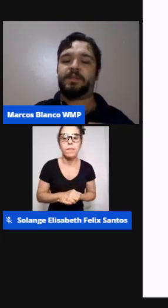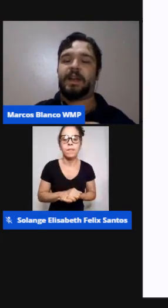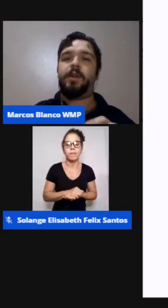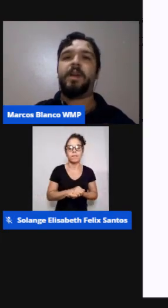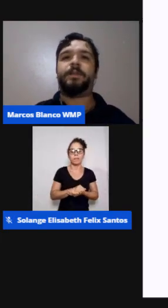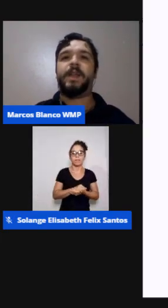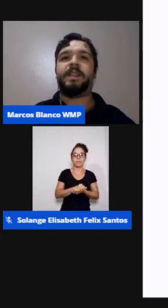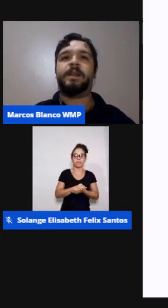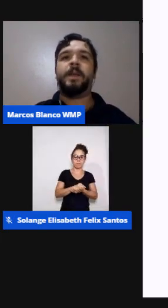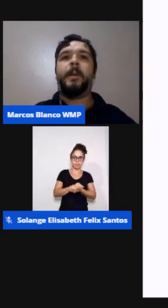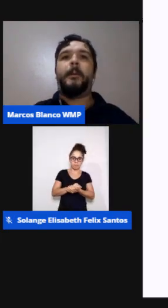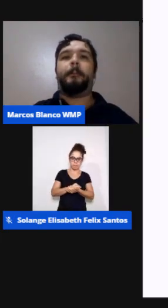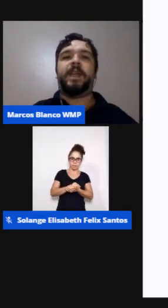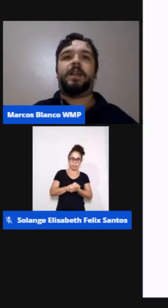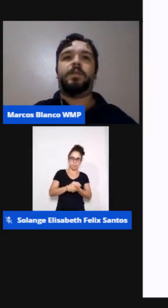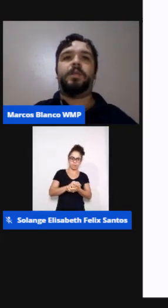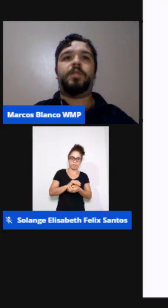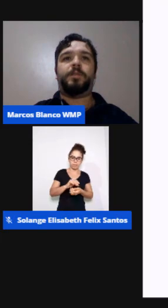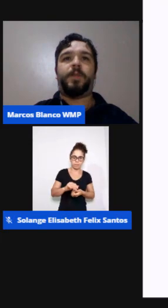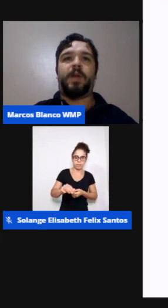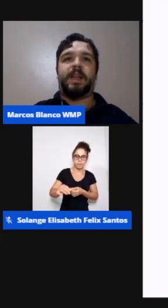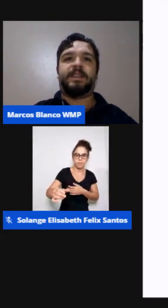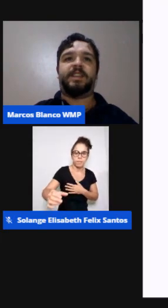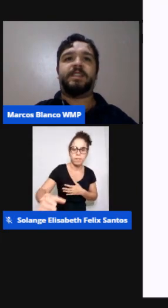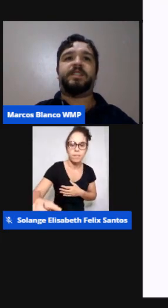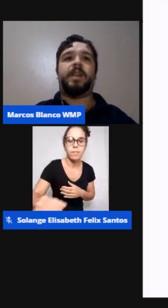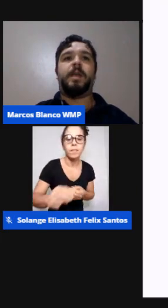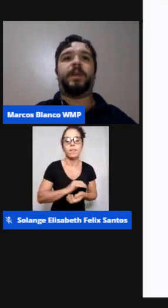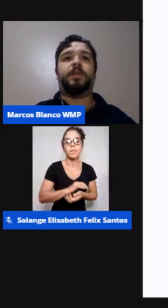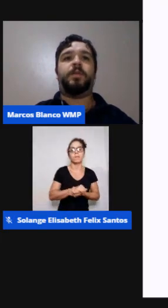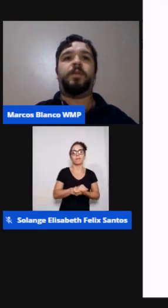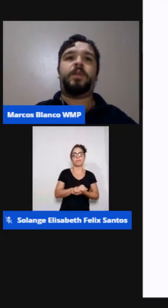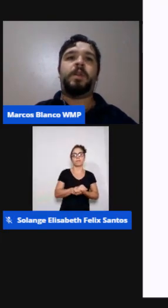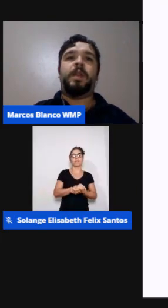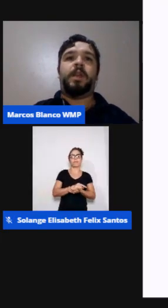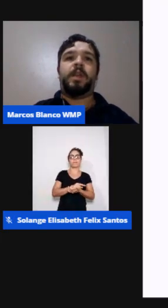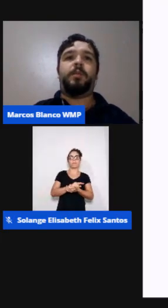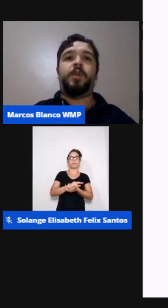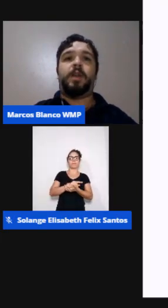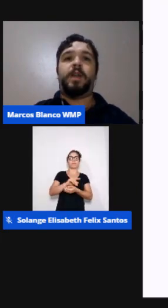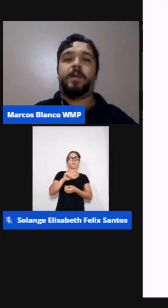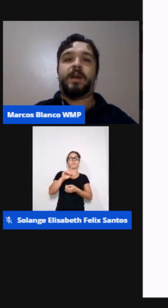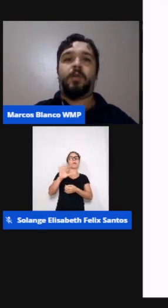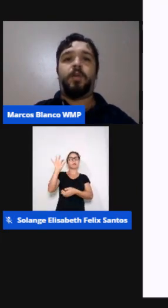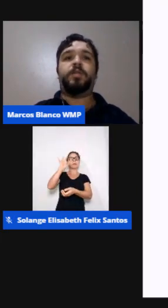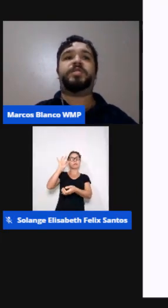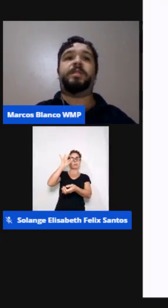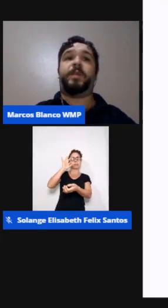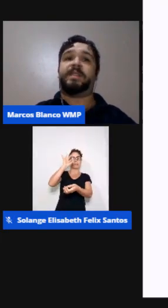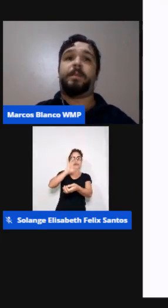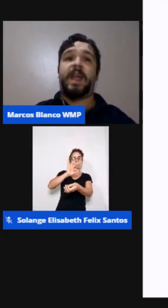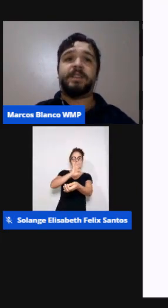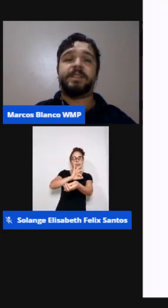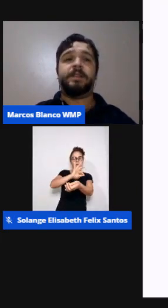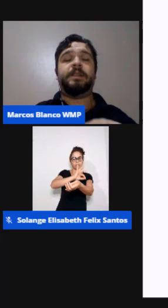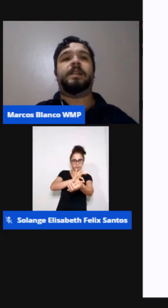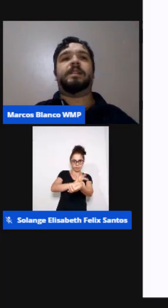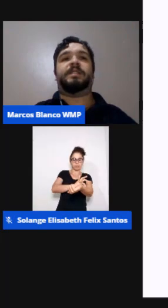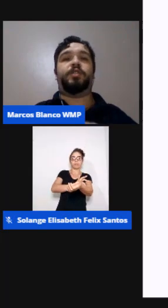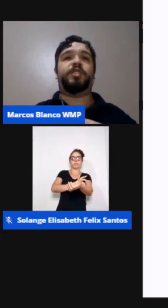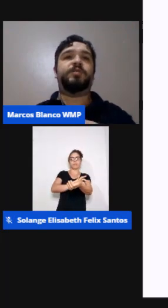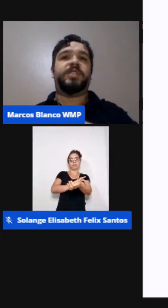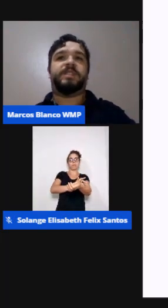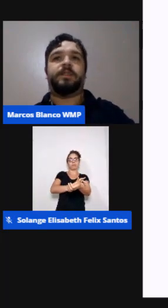principal transmissão dela não é feita pelo Aedes aegypti, é pelo Haemococcus e pelo